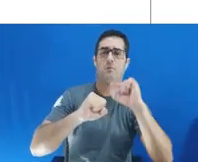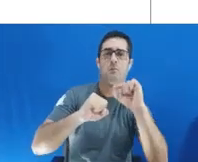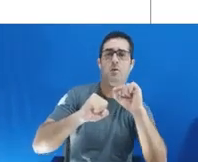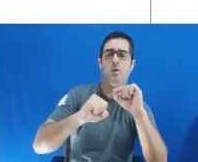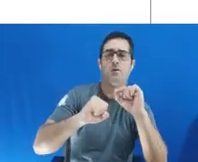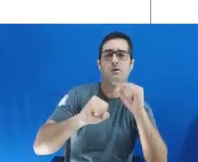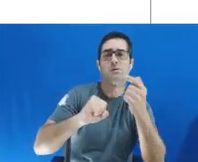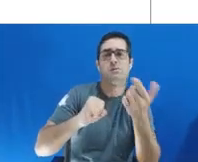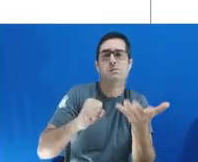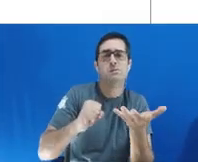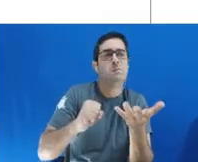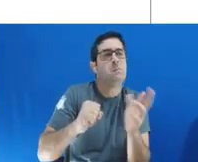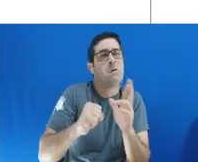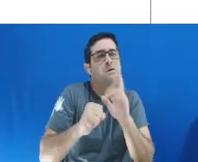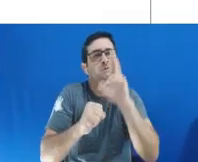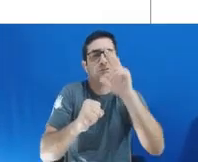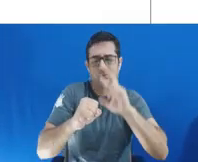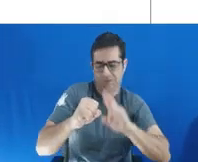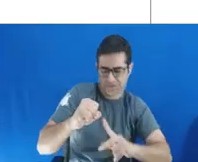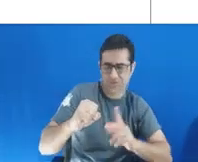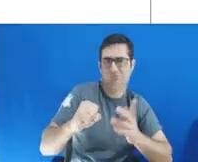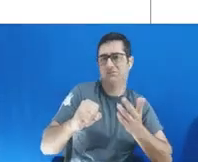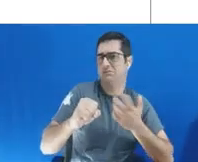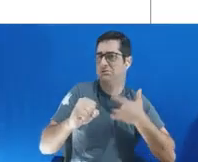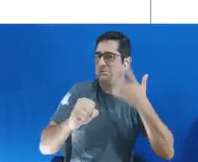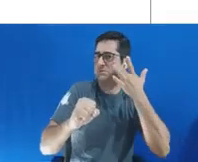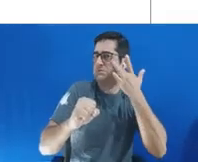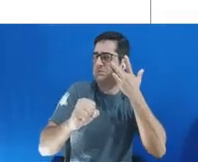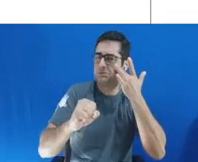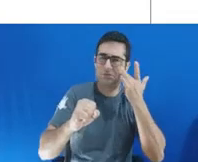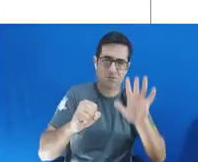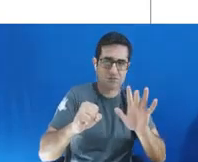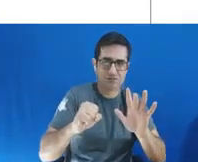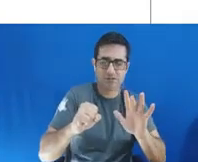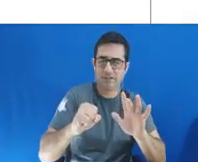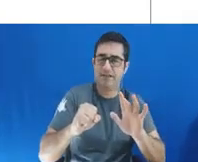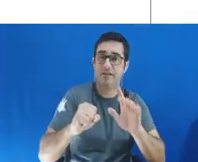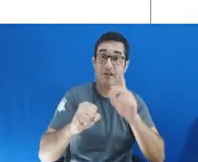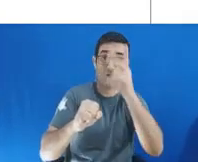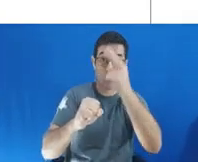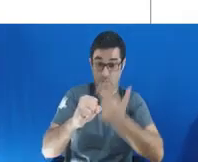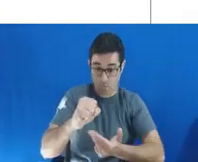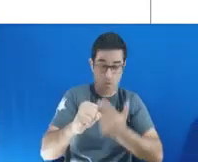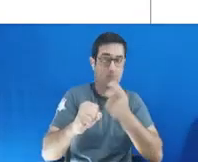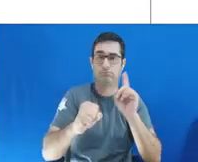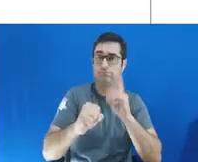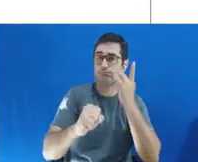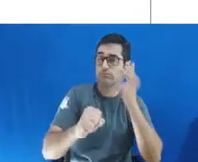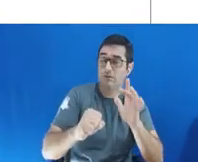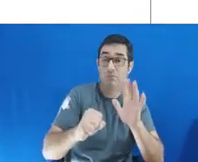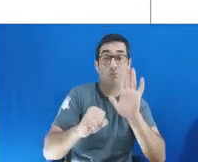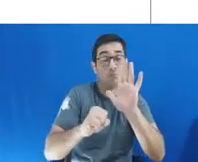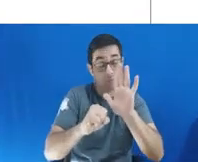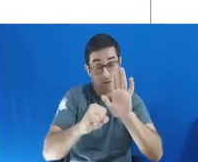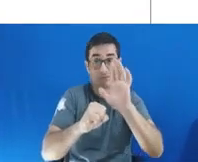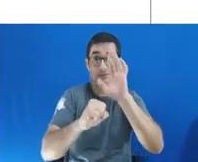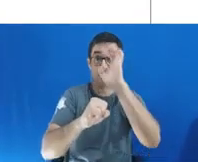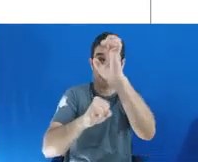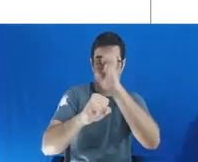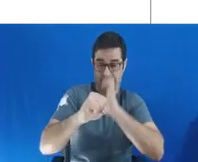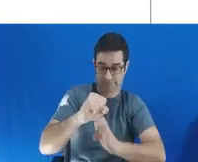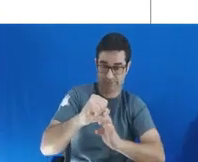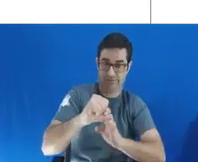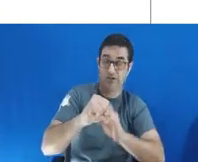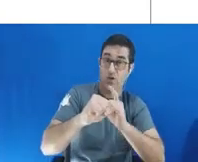dizer, eu não sei qual é a diferença entre a atração desse elétron e do hidrogênio, mas eu sei que não é a mesma. Mas eu posso dizer que a atração